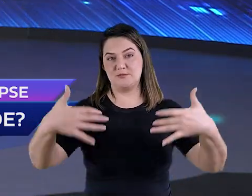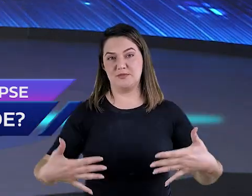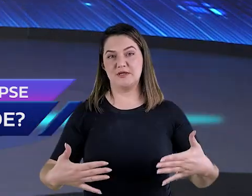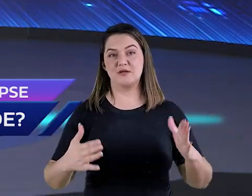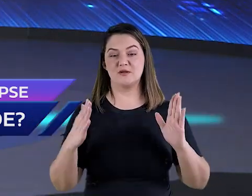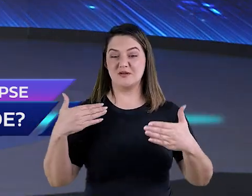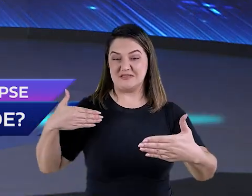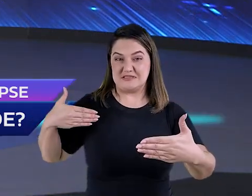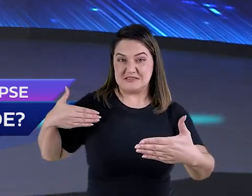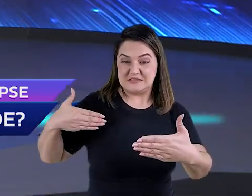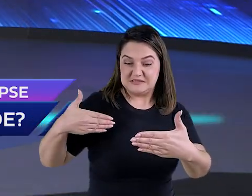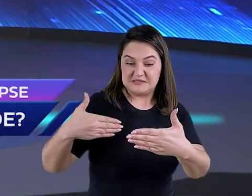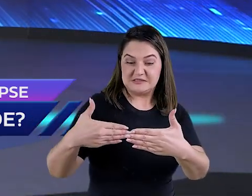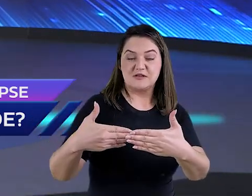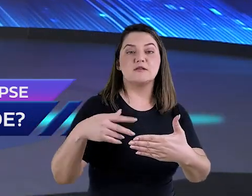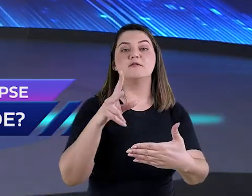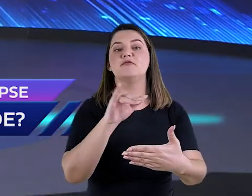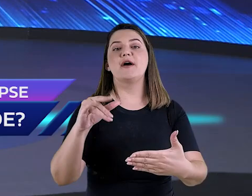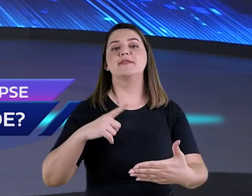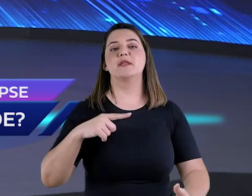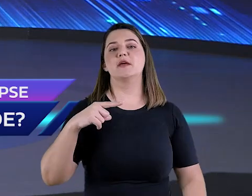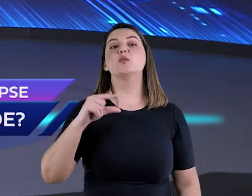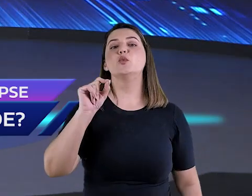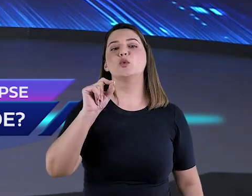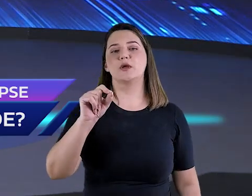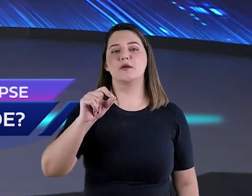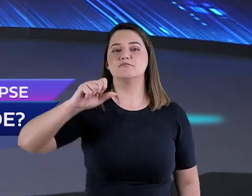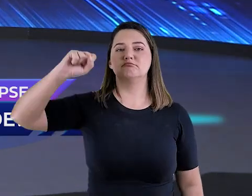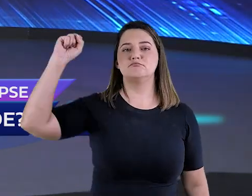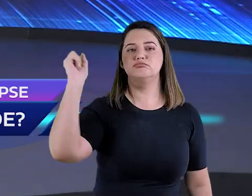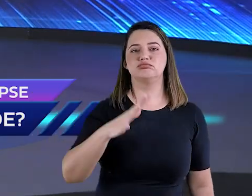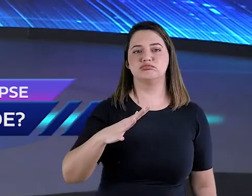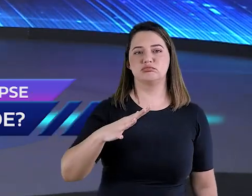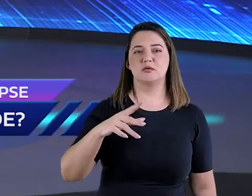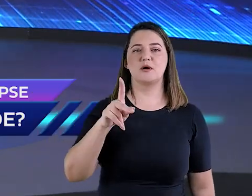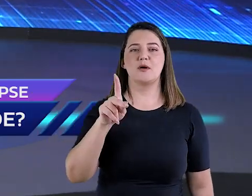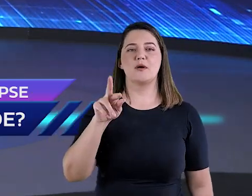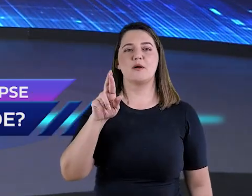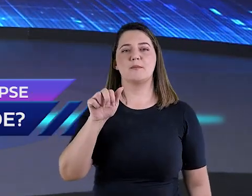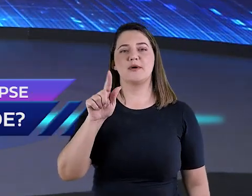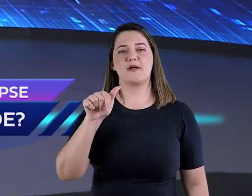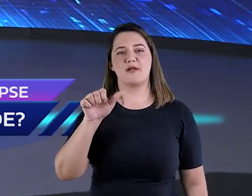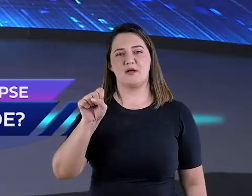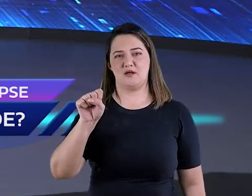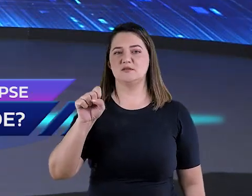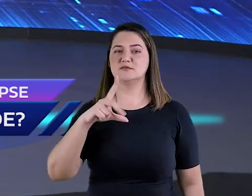dias da história, cairão esses flagelos sobre o mundo todo.